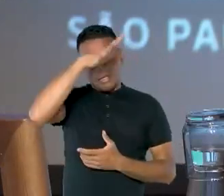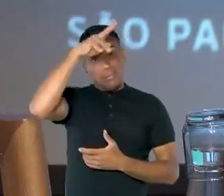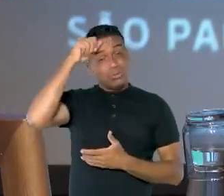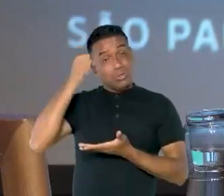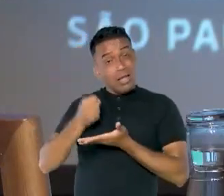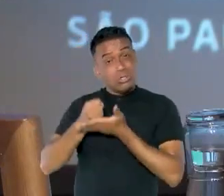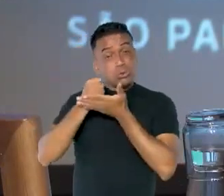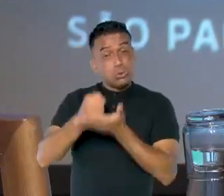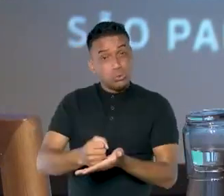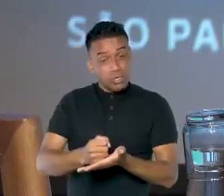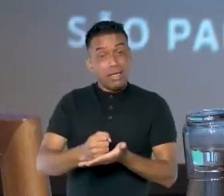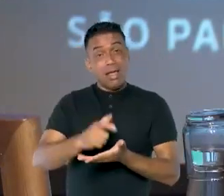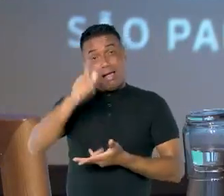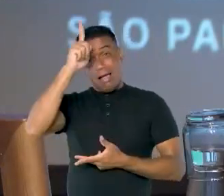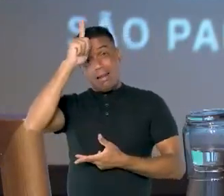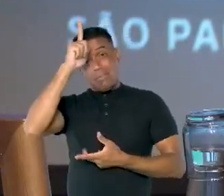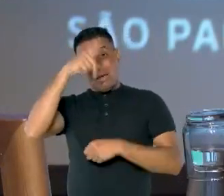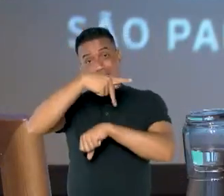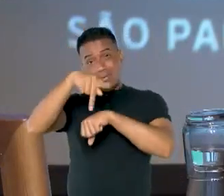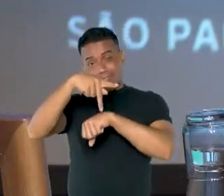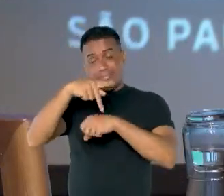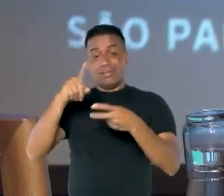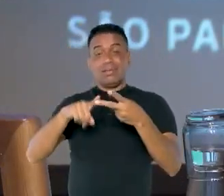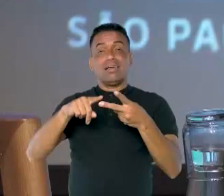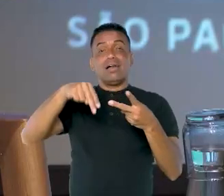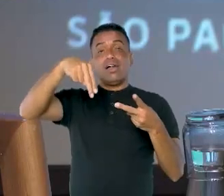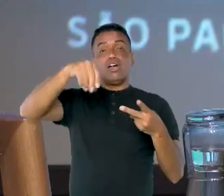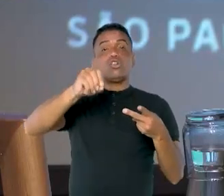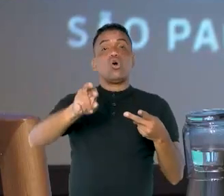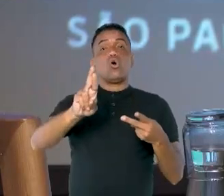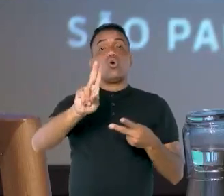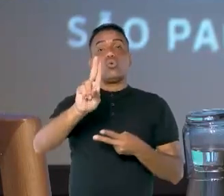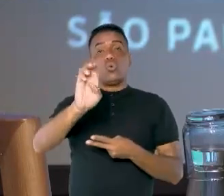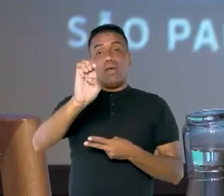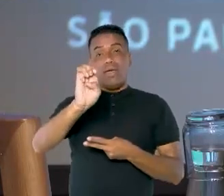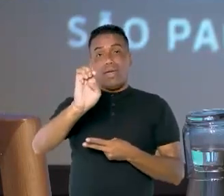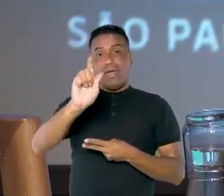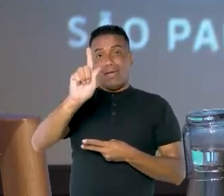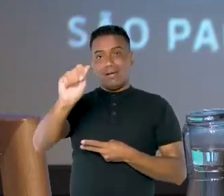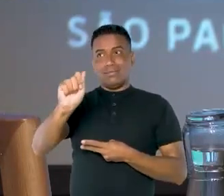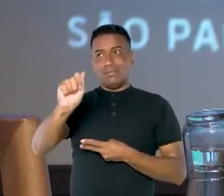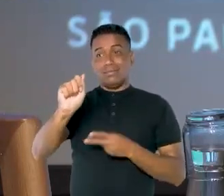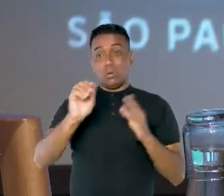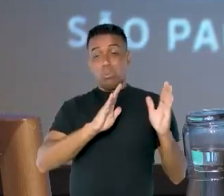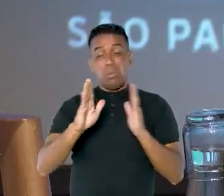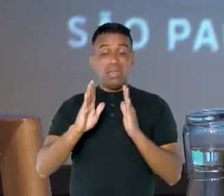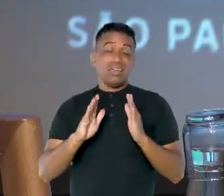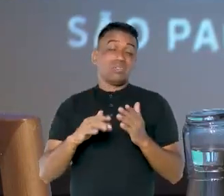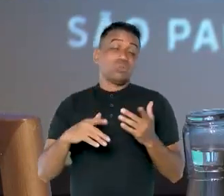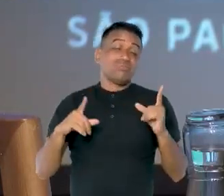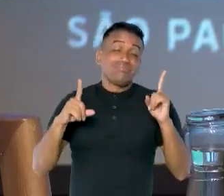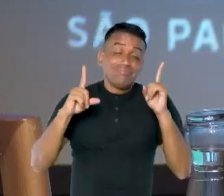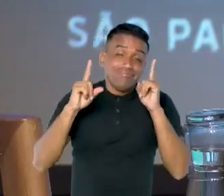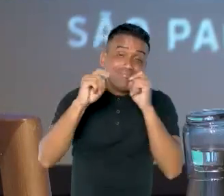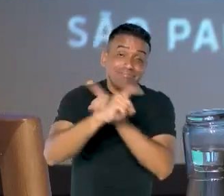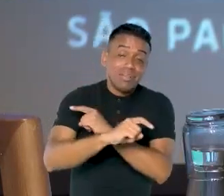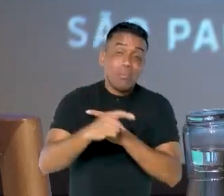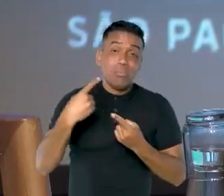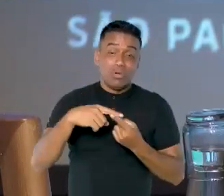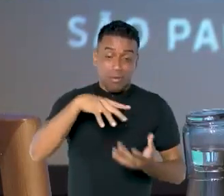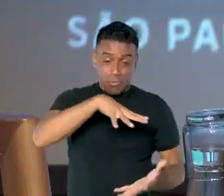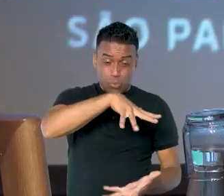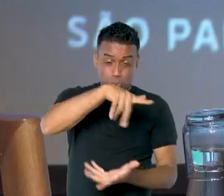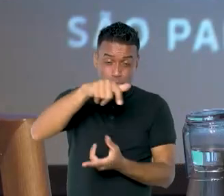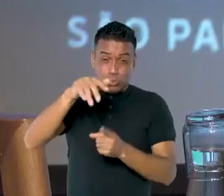da Alemanha. Então, é um momento muito delicado, né? Porque o aquecimento global não